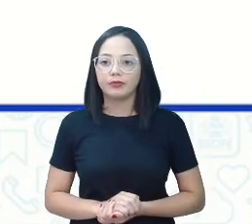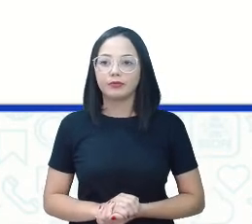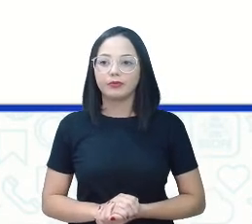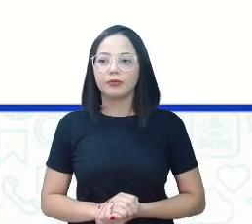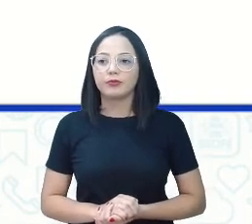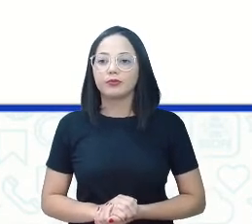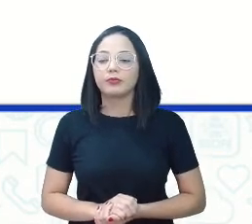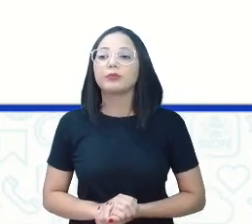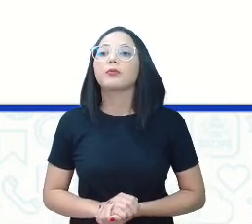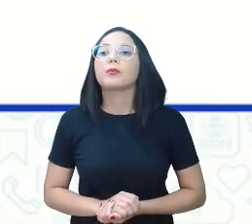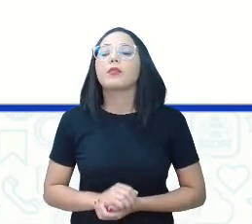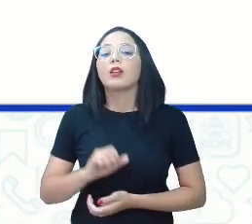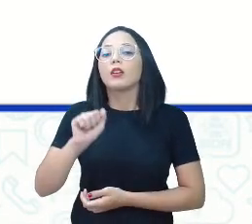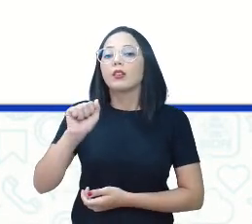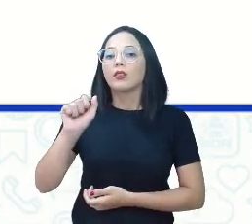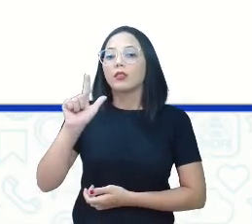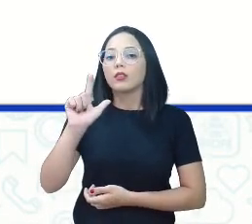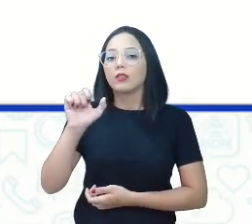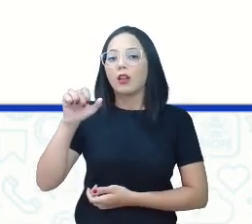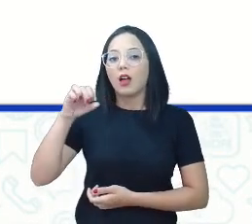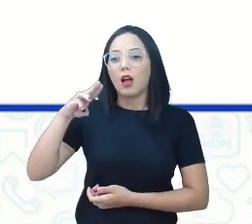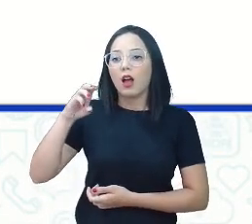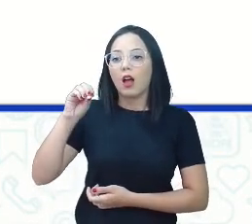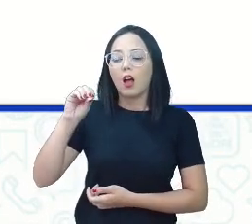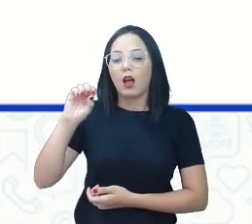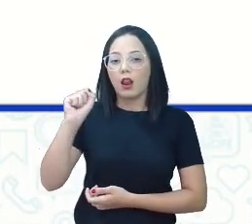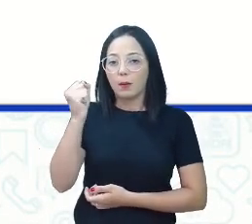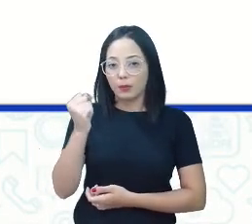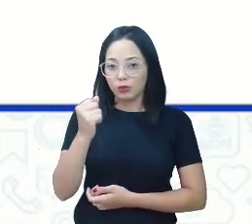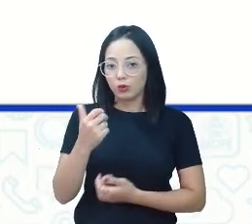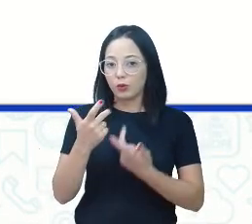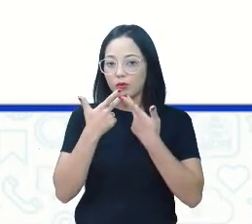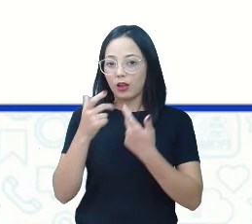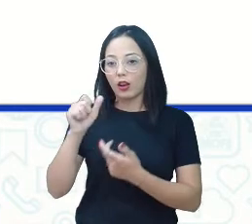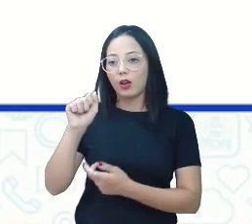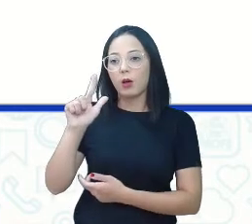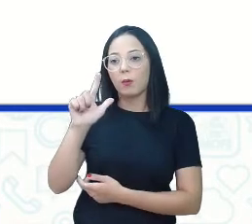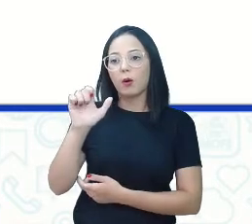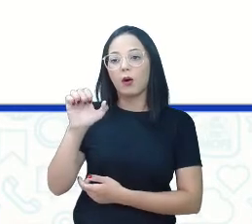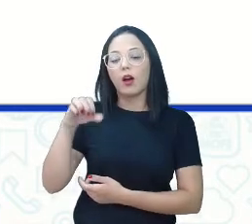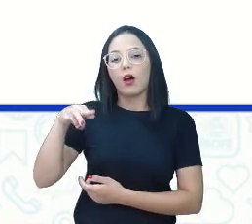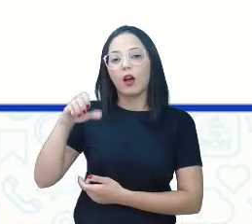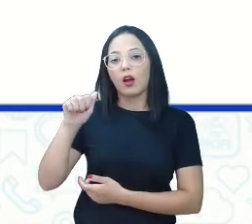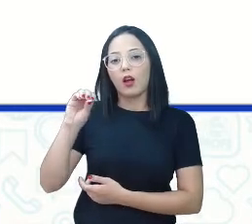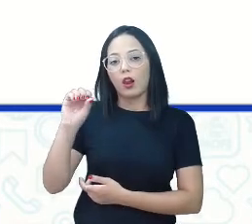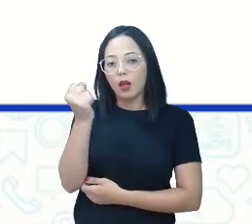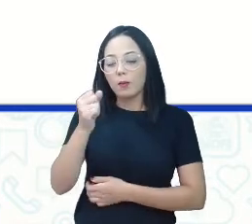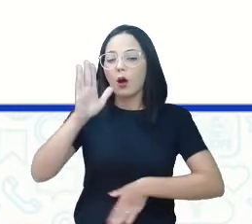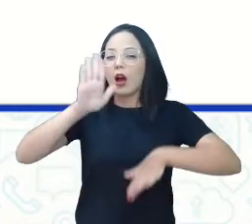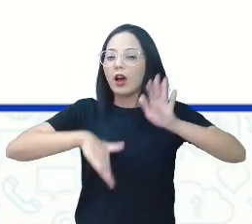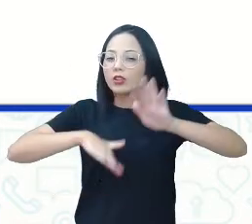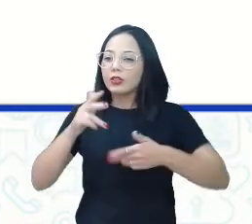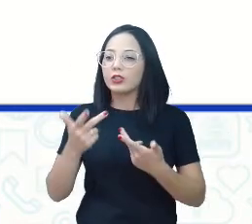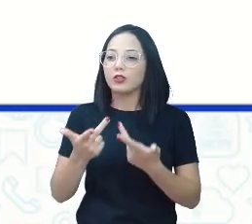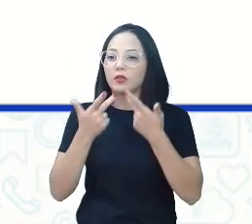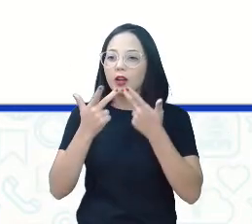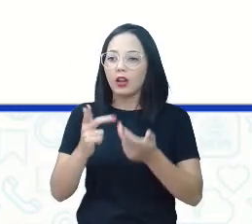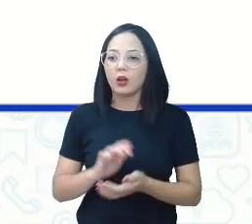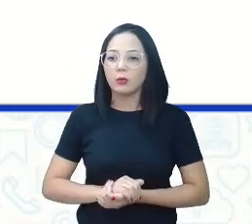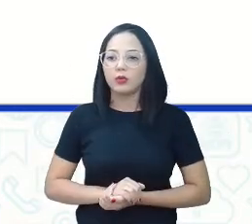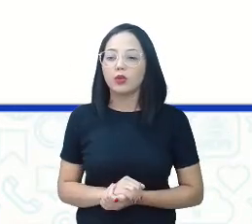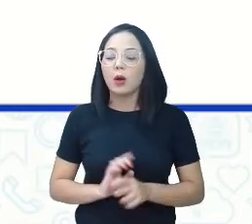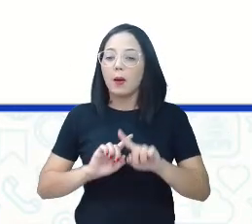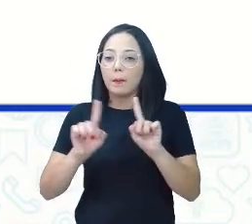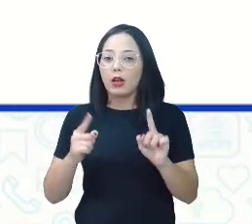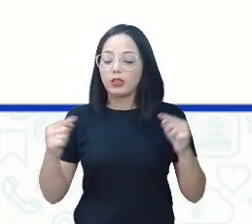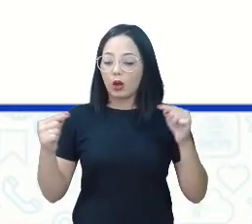Alemãos, quando falamos assim, os alemãos, ouvimos né, às vezes falamos assim, mas da